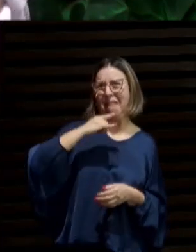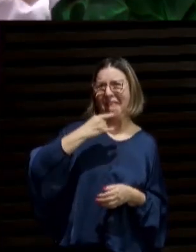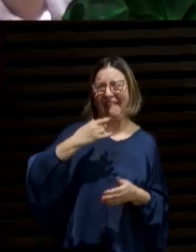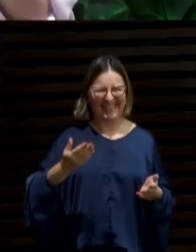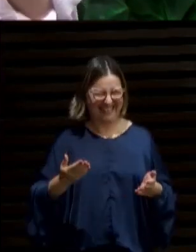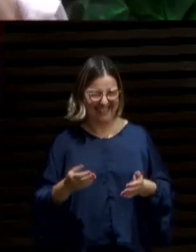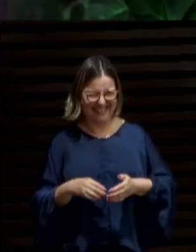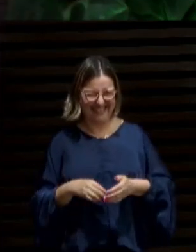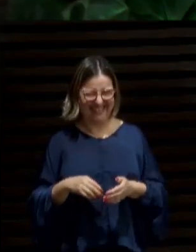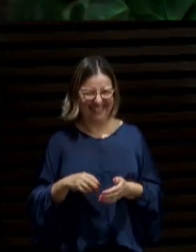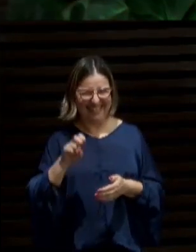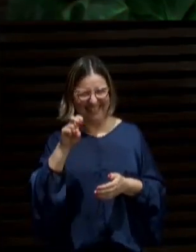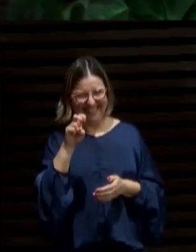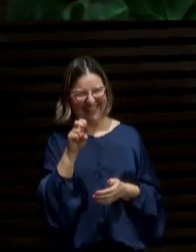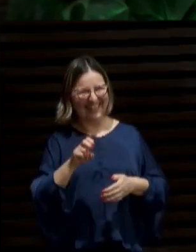Não, 51 não.